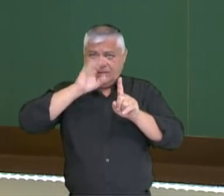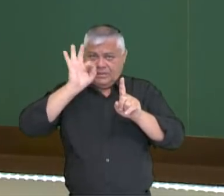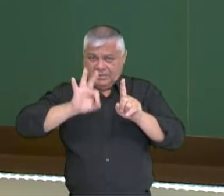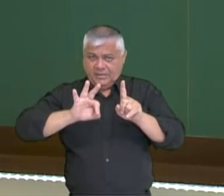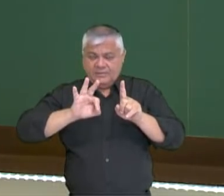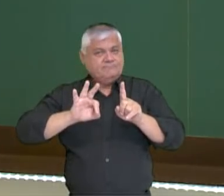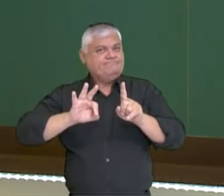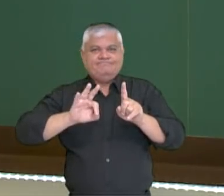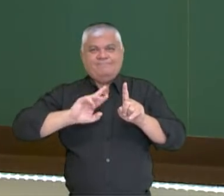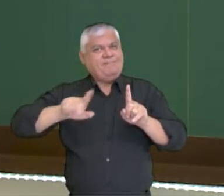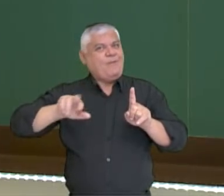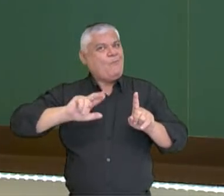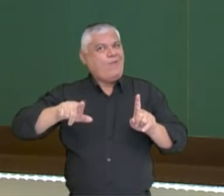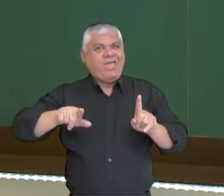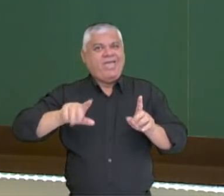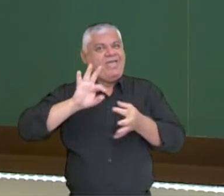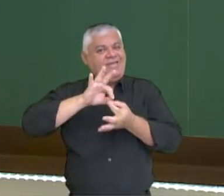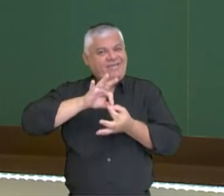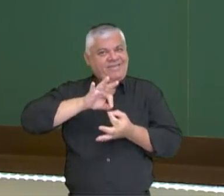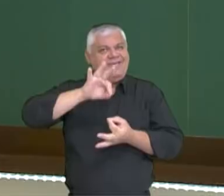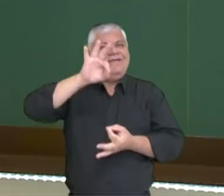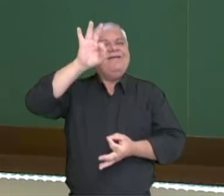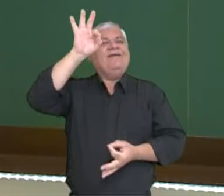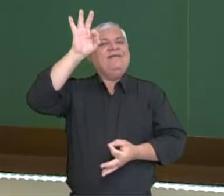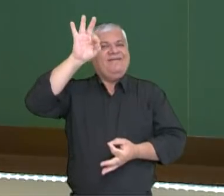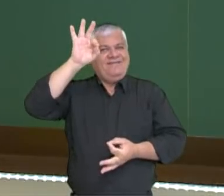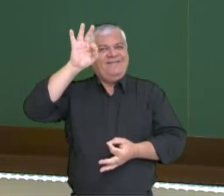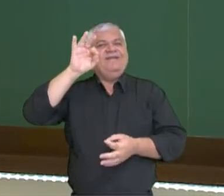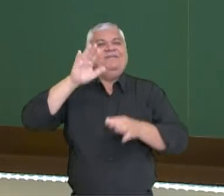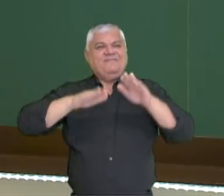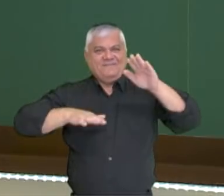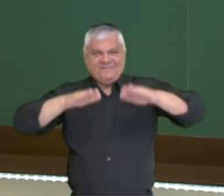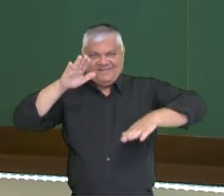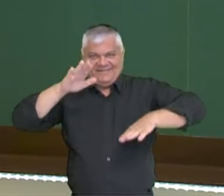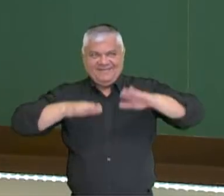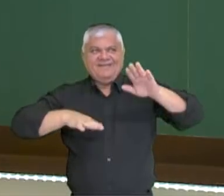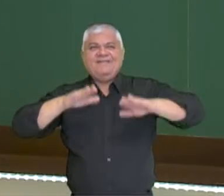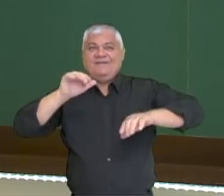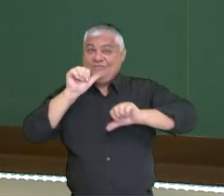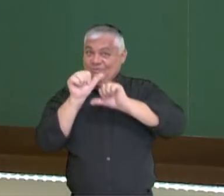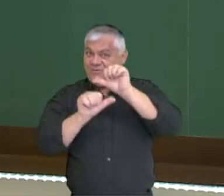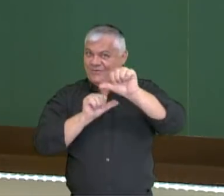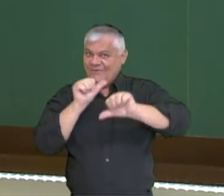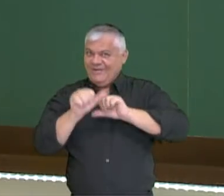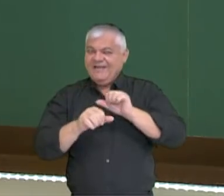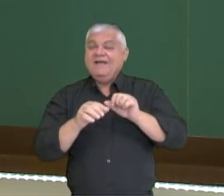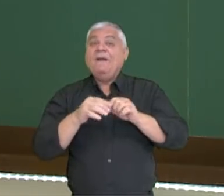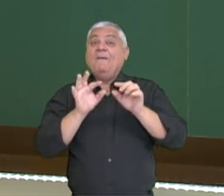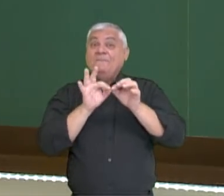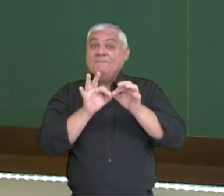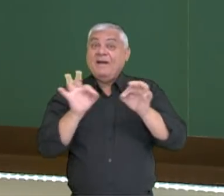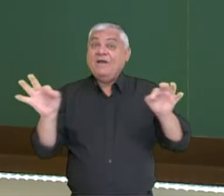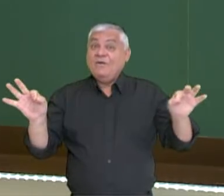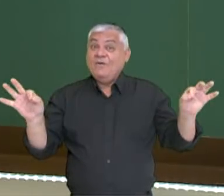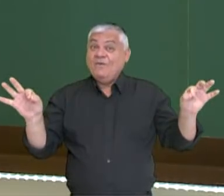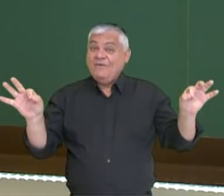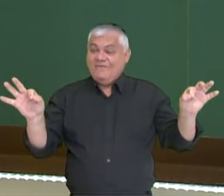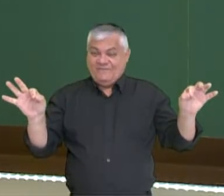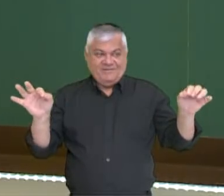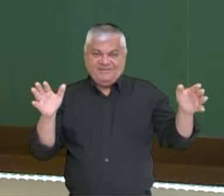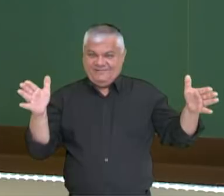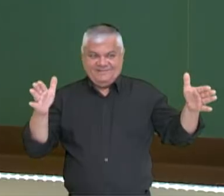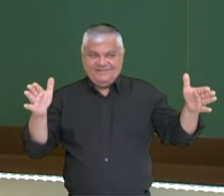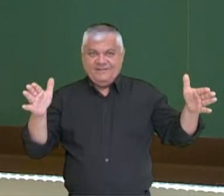é o contrário, é inversamente proporcional, ou seja, o inverso. Quanto maior é a